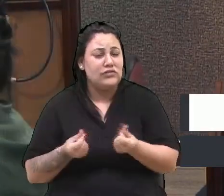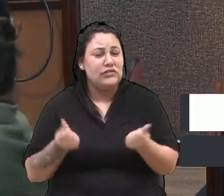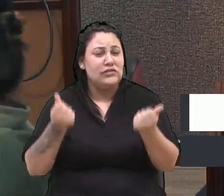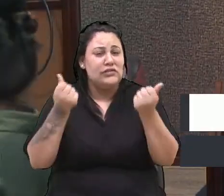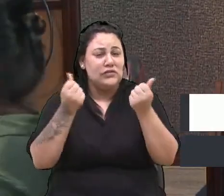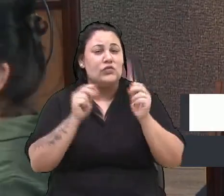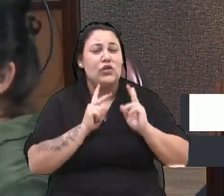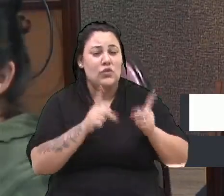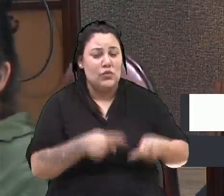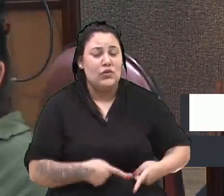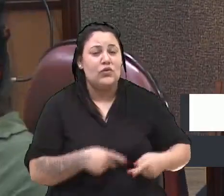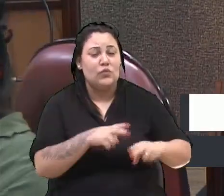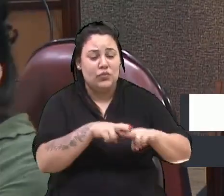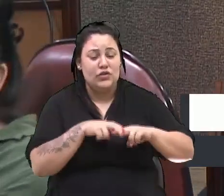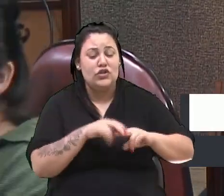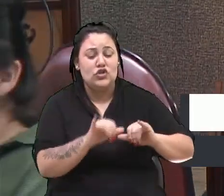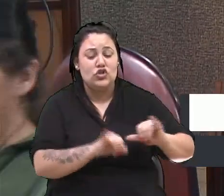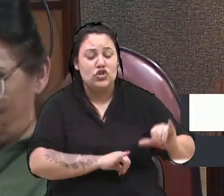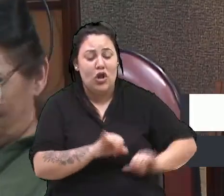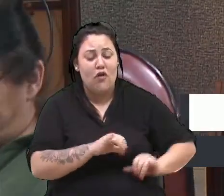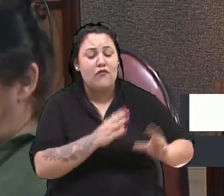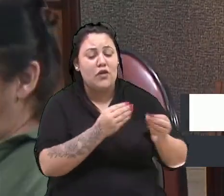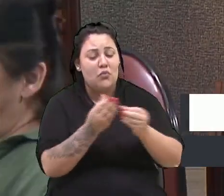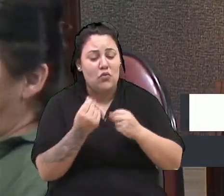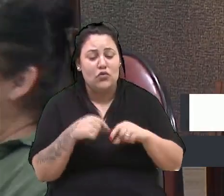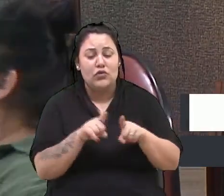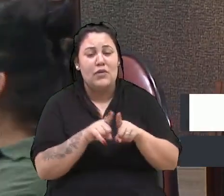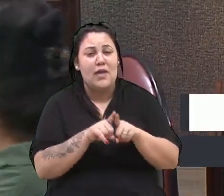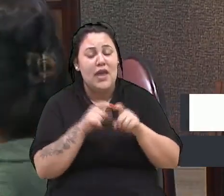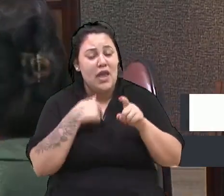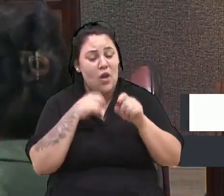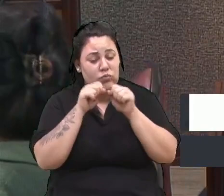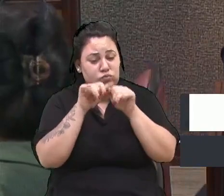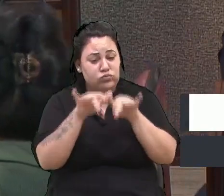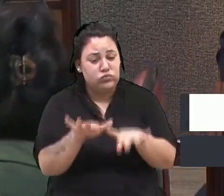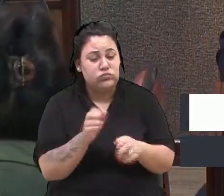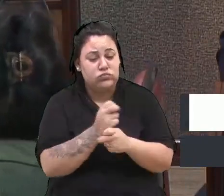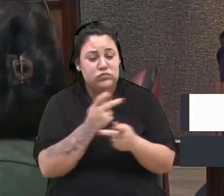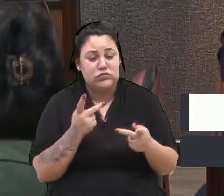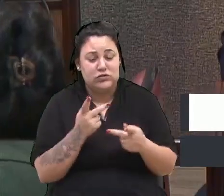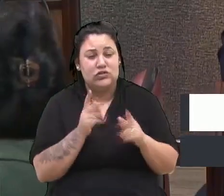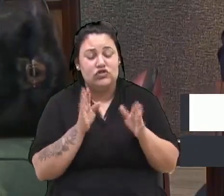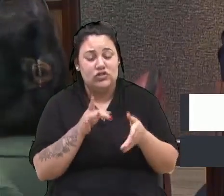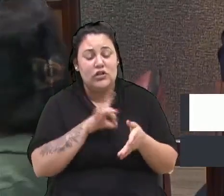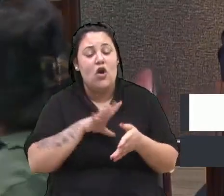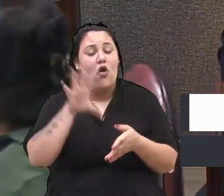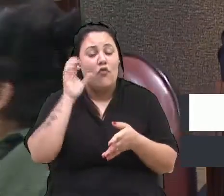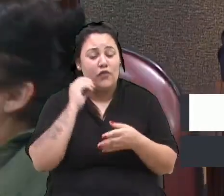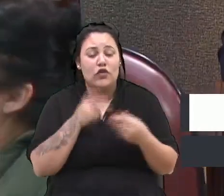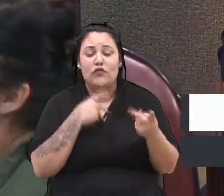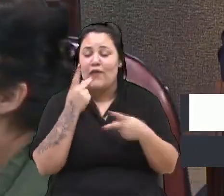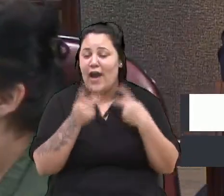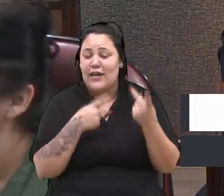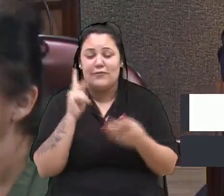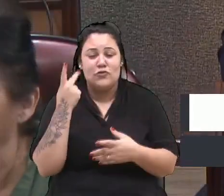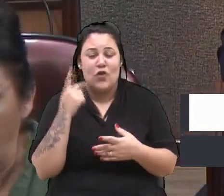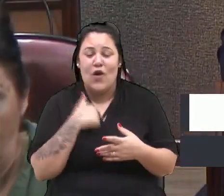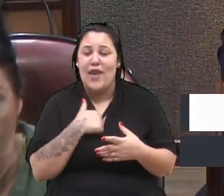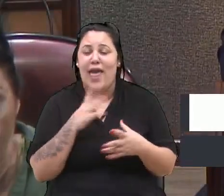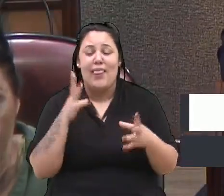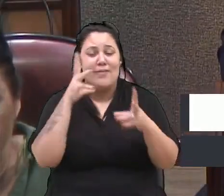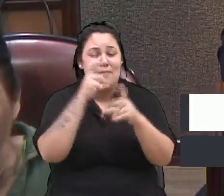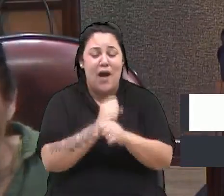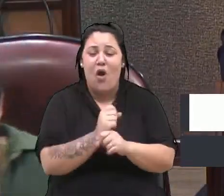eles acabam sofrendo mais. E compartilho, né, dessa situação de já ter ouvido inúmeros relatos de animais que fugiram,